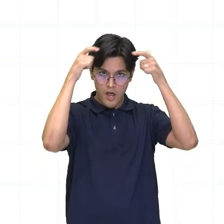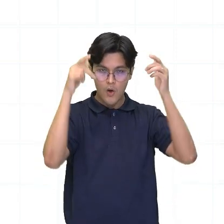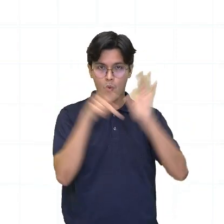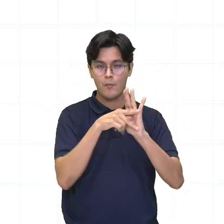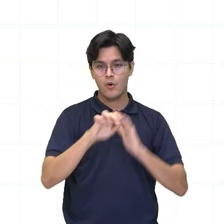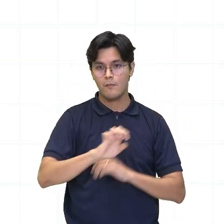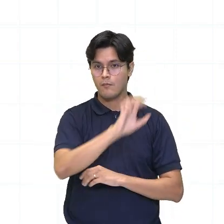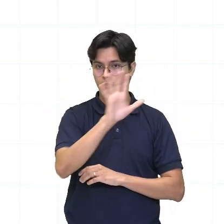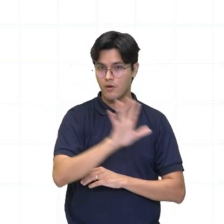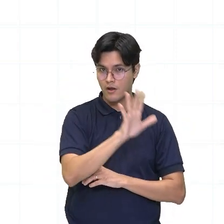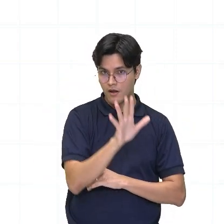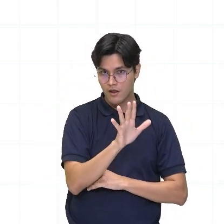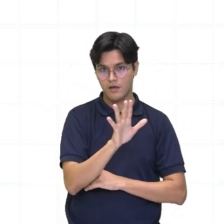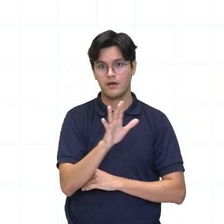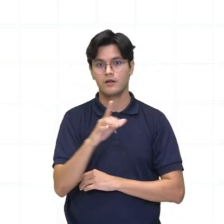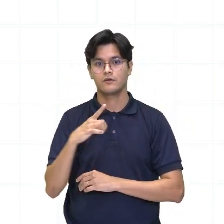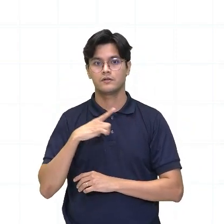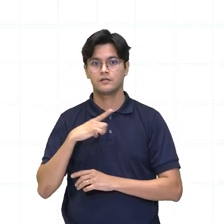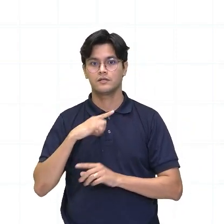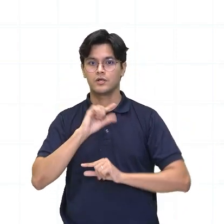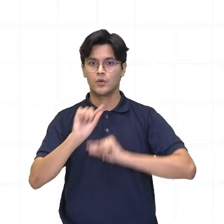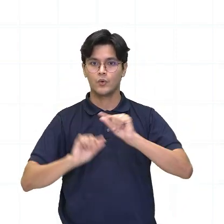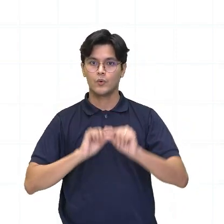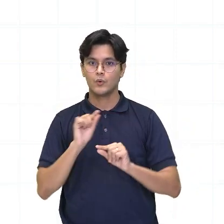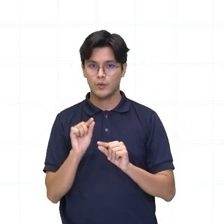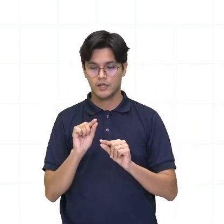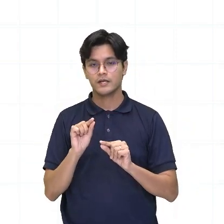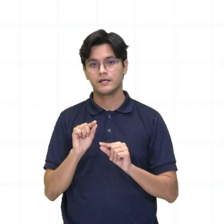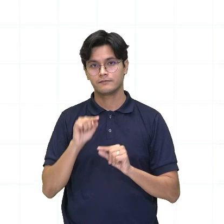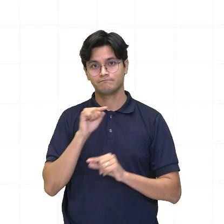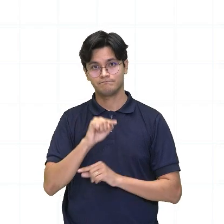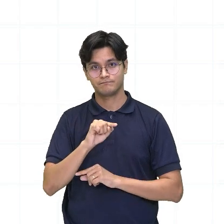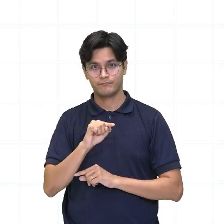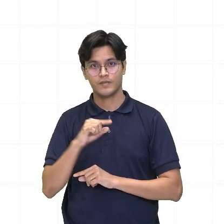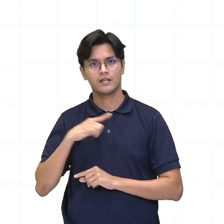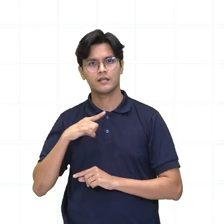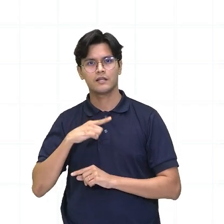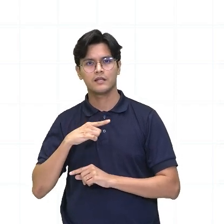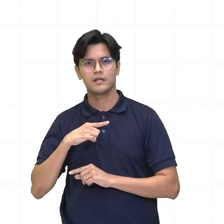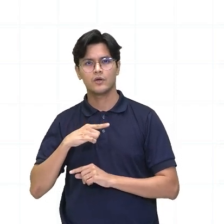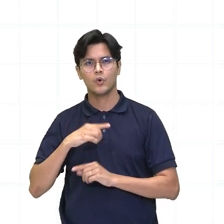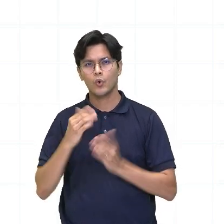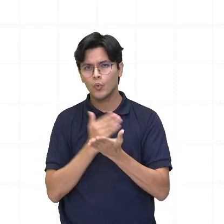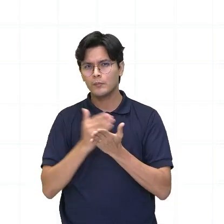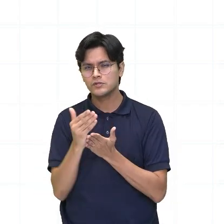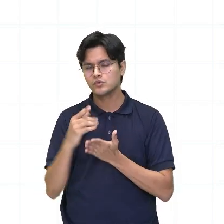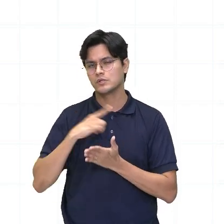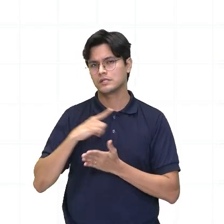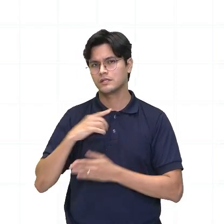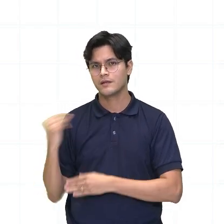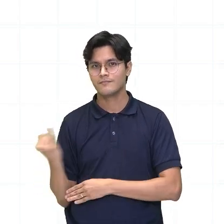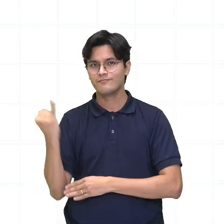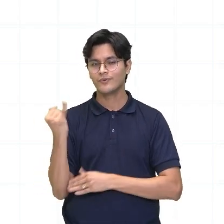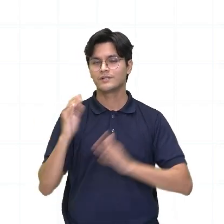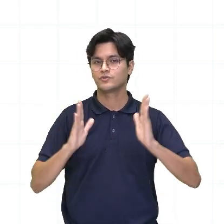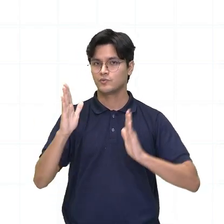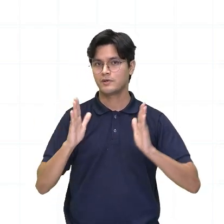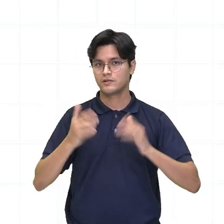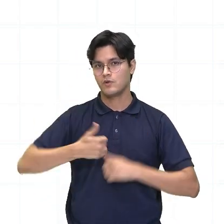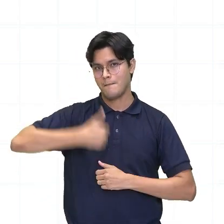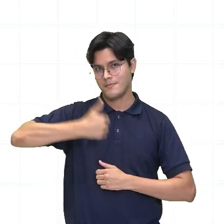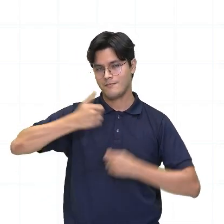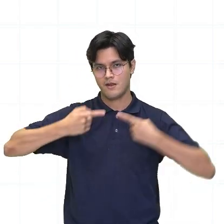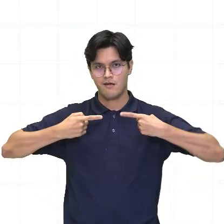valsa vienense, certo? A valsa inglesa apenas ganhou importância após a Primeira Guerra Mundial em